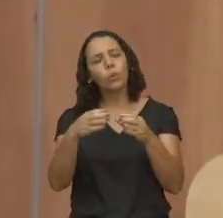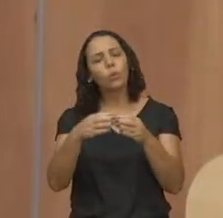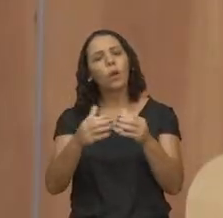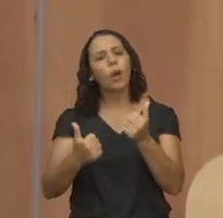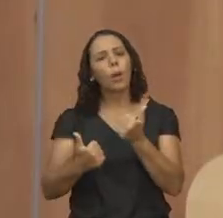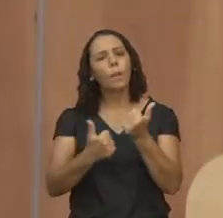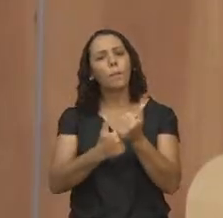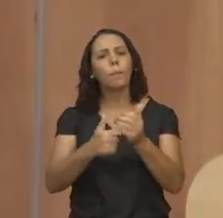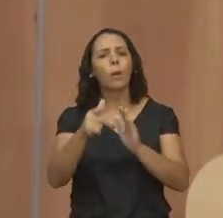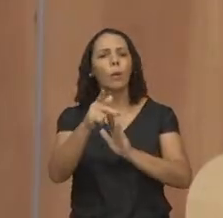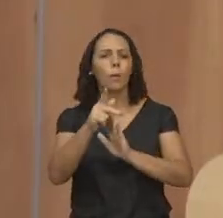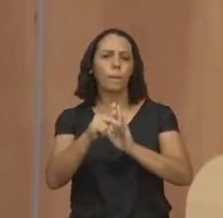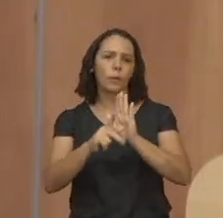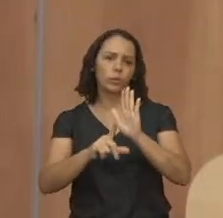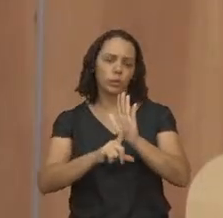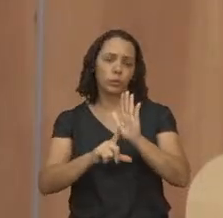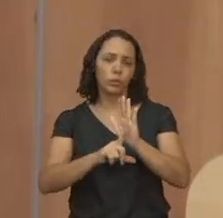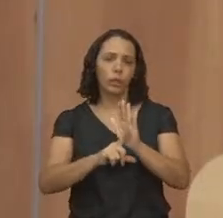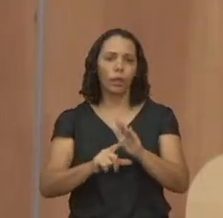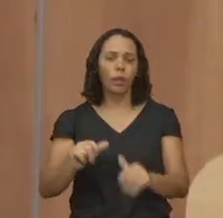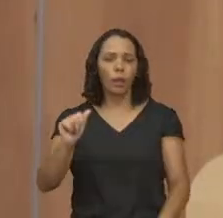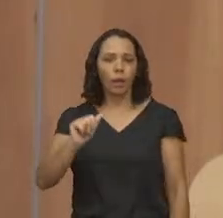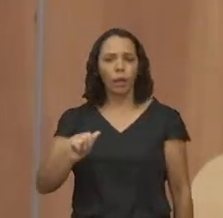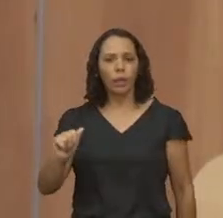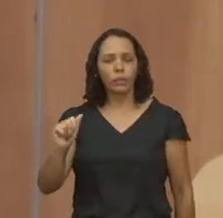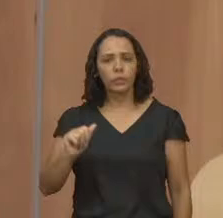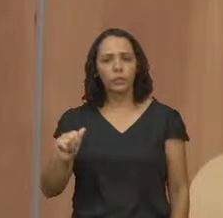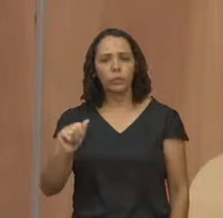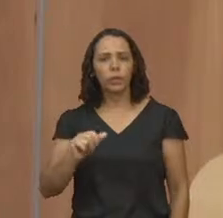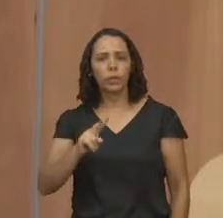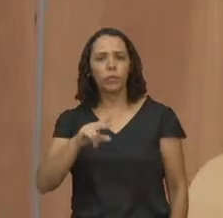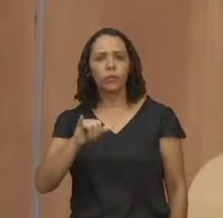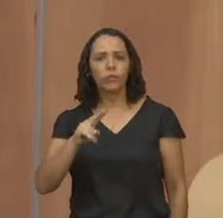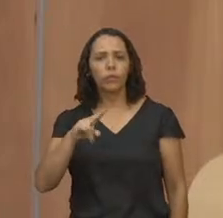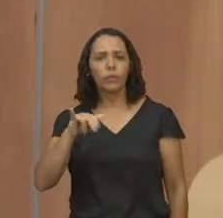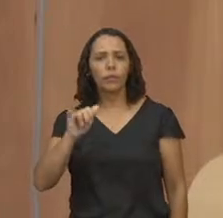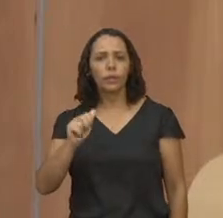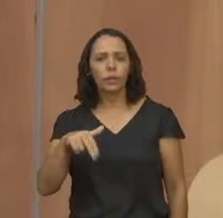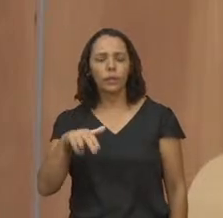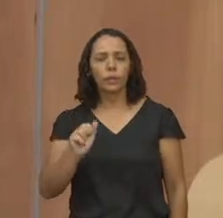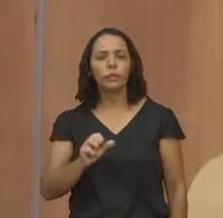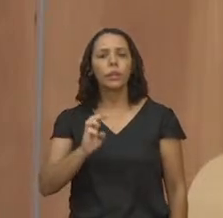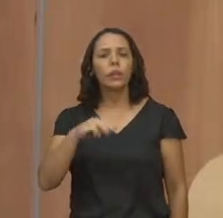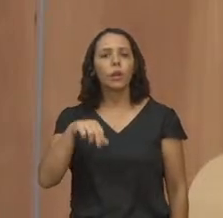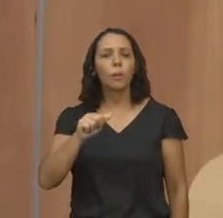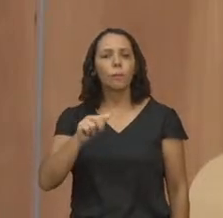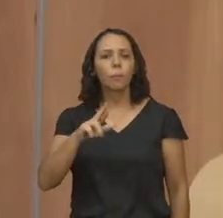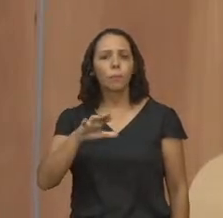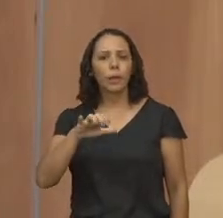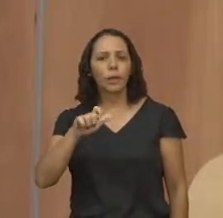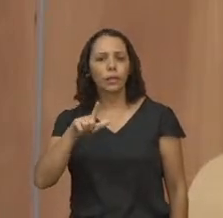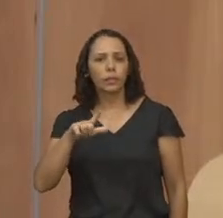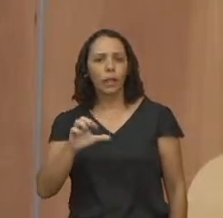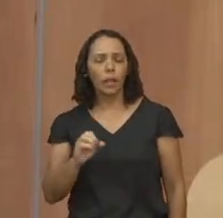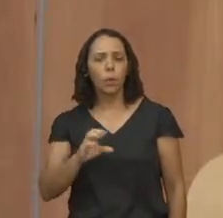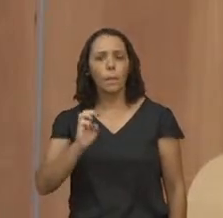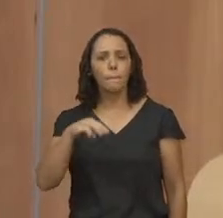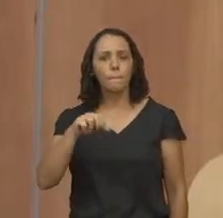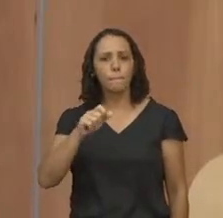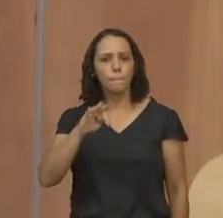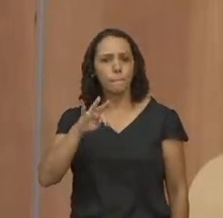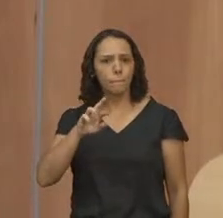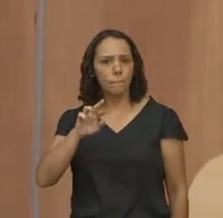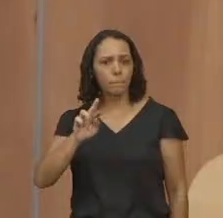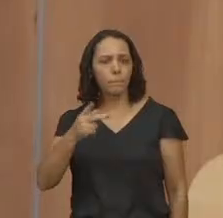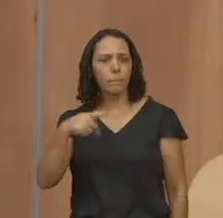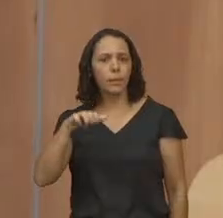Minha assessoria, a Viviane, o Marcelo, o Matheus, que ajudou a construir. Dona Nair, obrigado pelo apoio. A senhora desde o começo apoiou a gente, né,